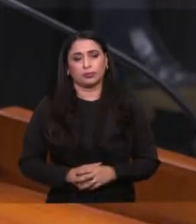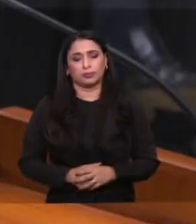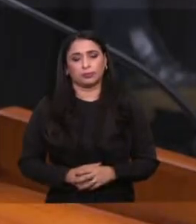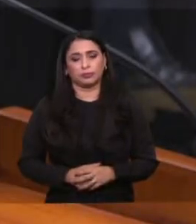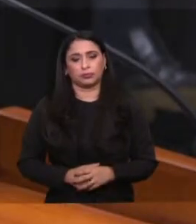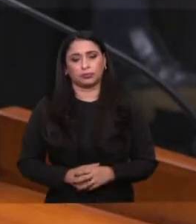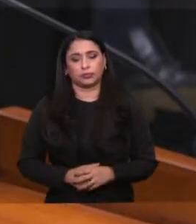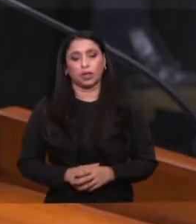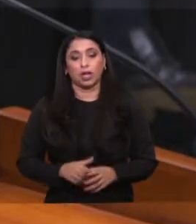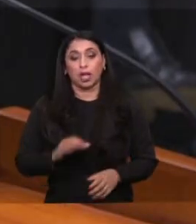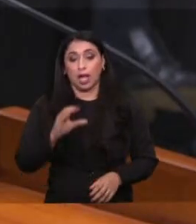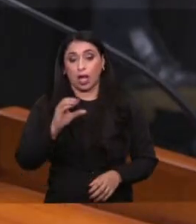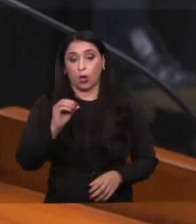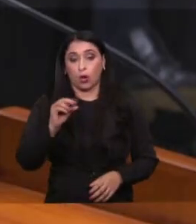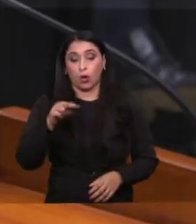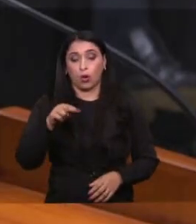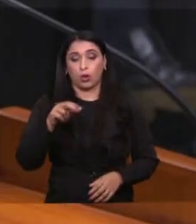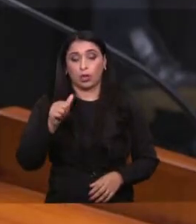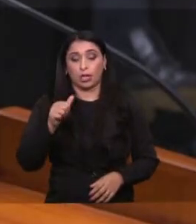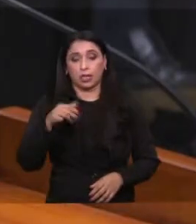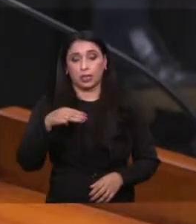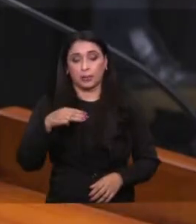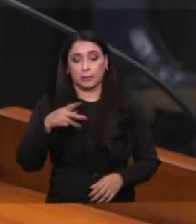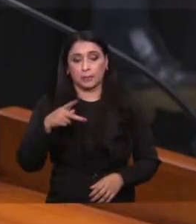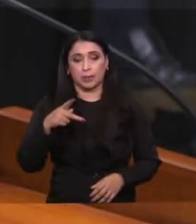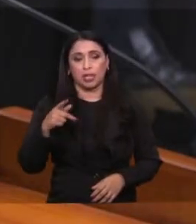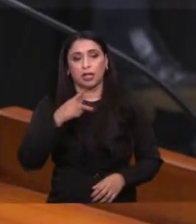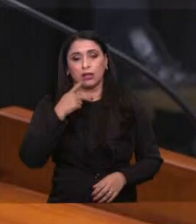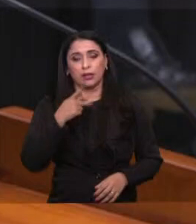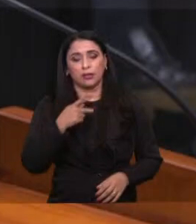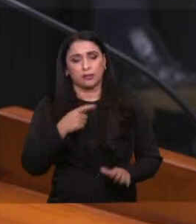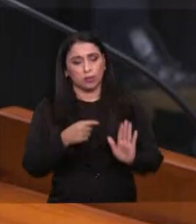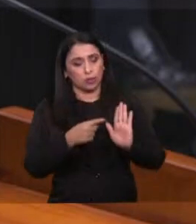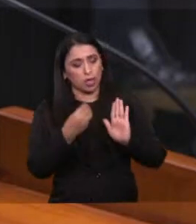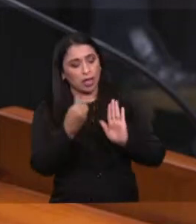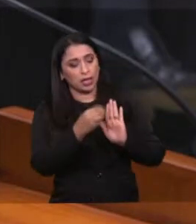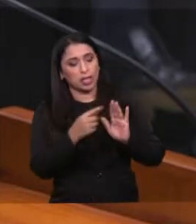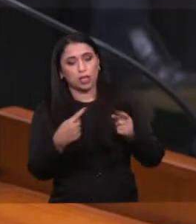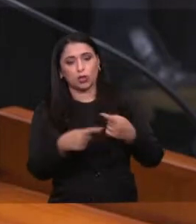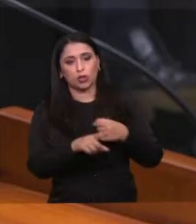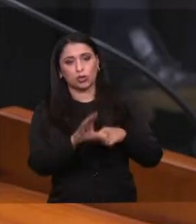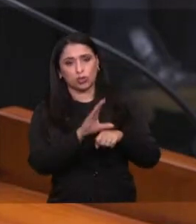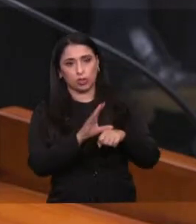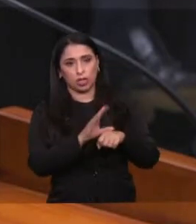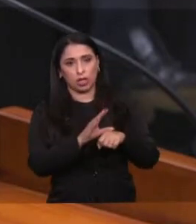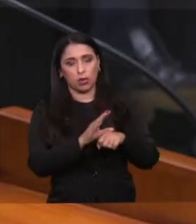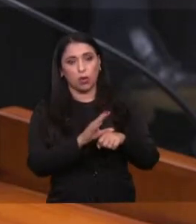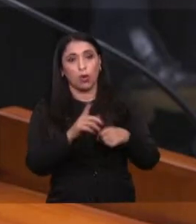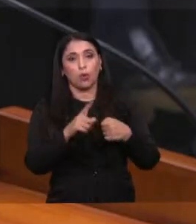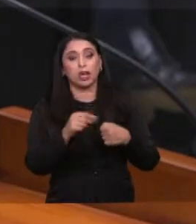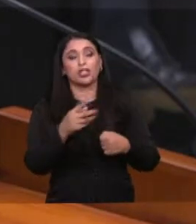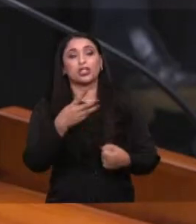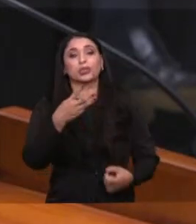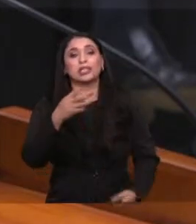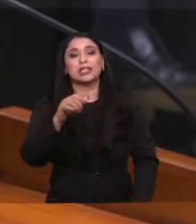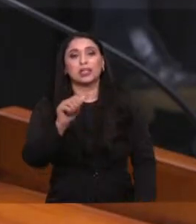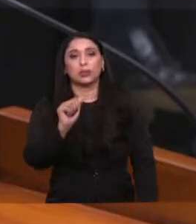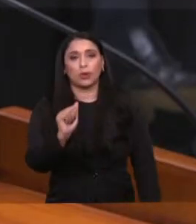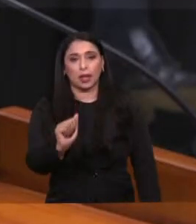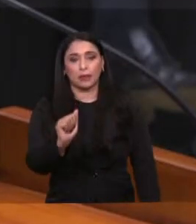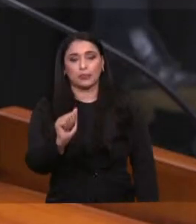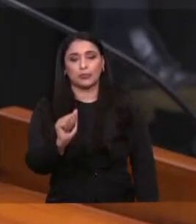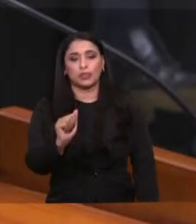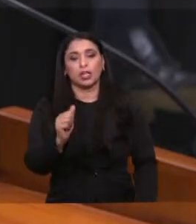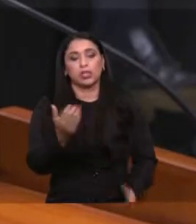a CONAMP arguiu de inconstitucional, está lá o artigo 3º-A, em que diz o